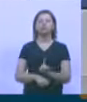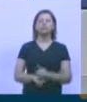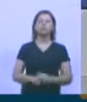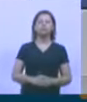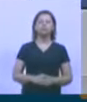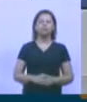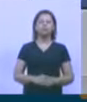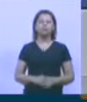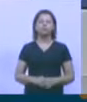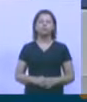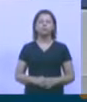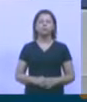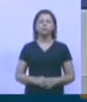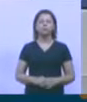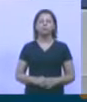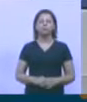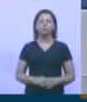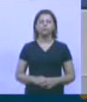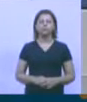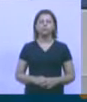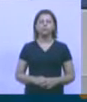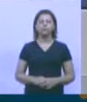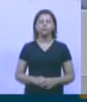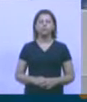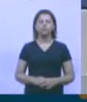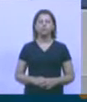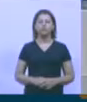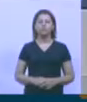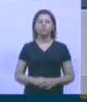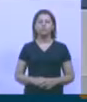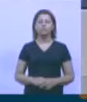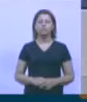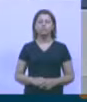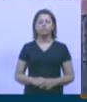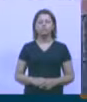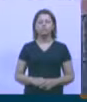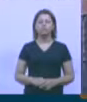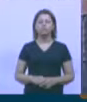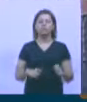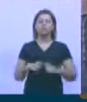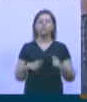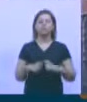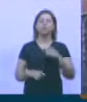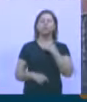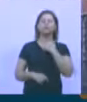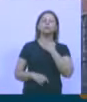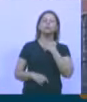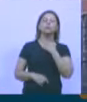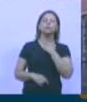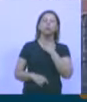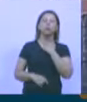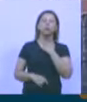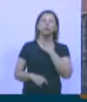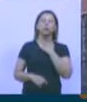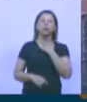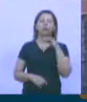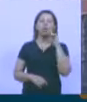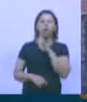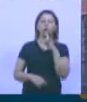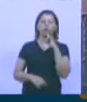look at your tongue and take your temperature and say you have this sickness. Um médico não pode olhar para sua língua, medir